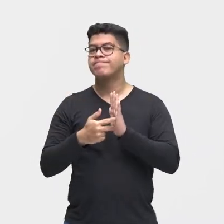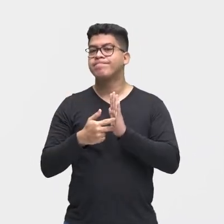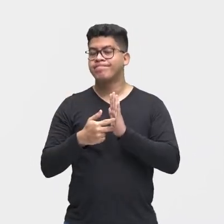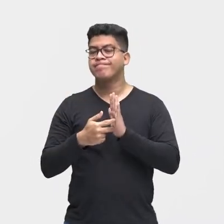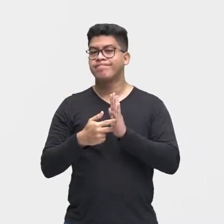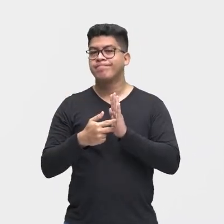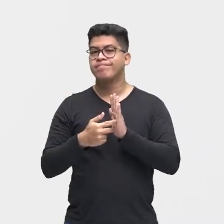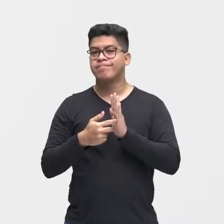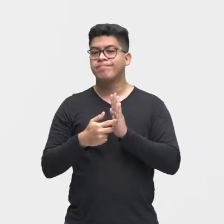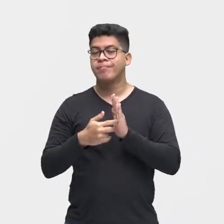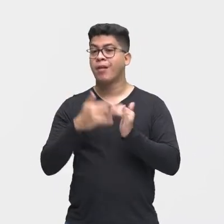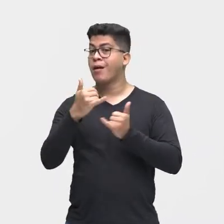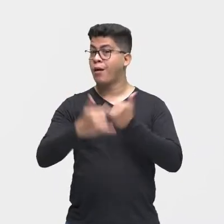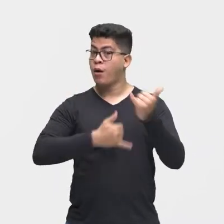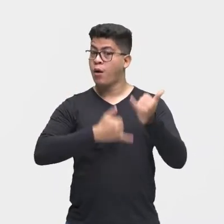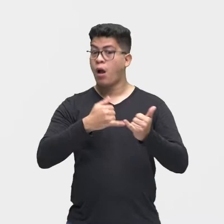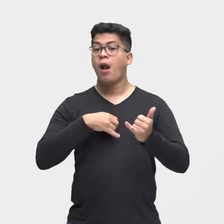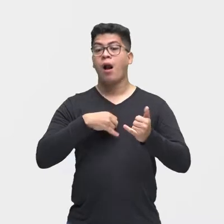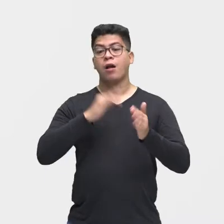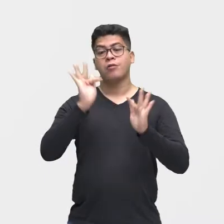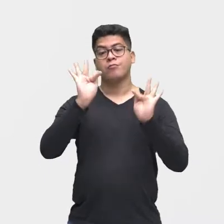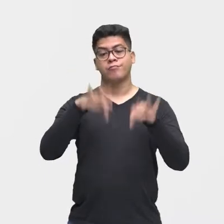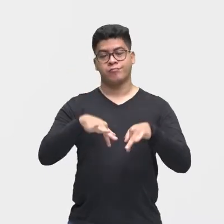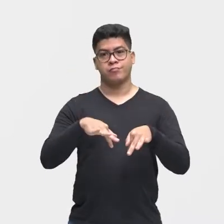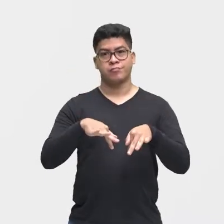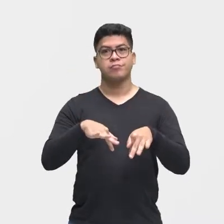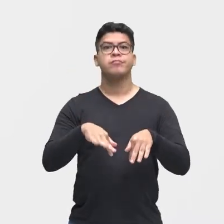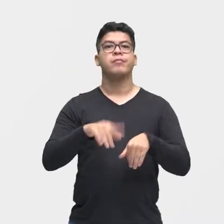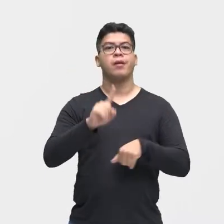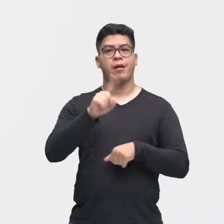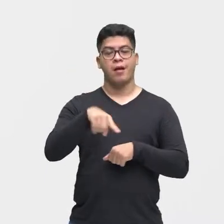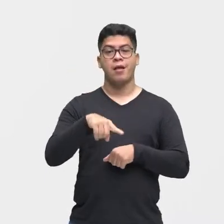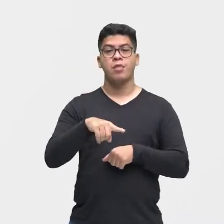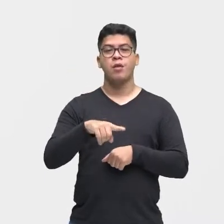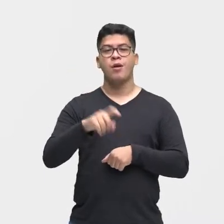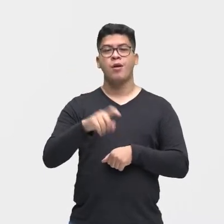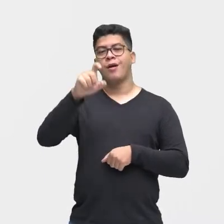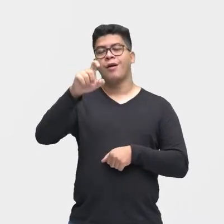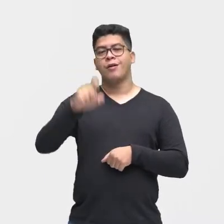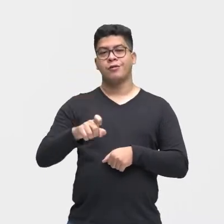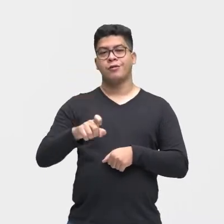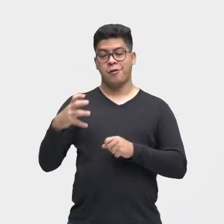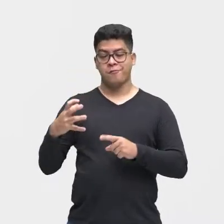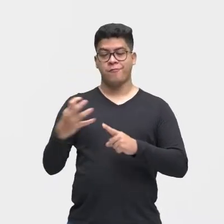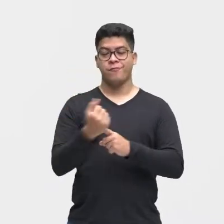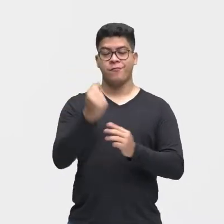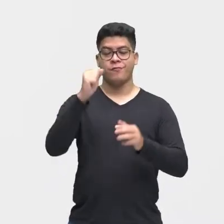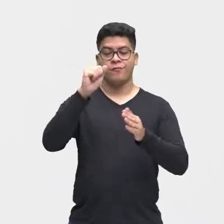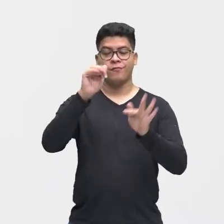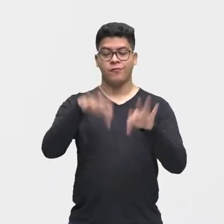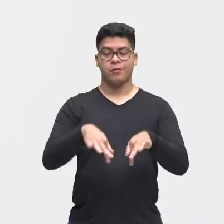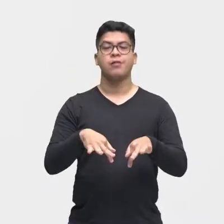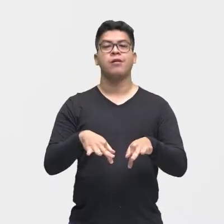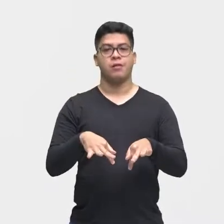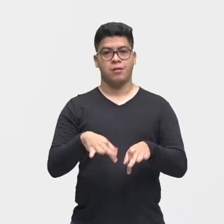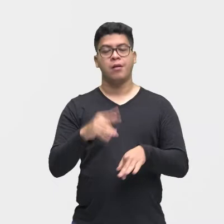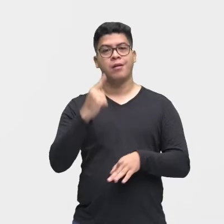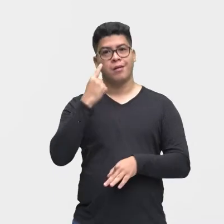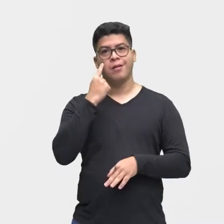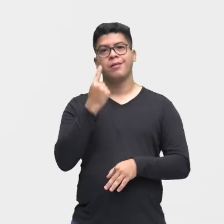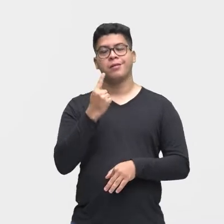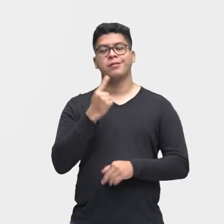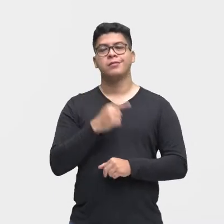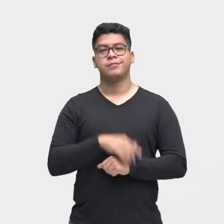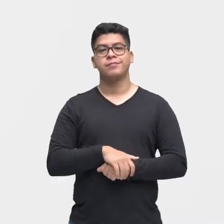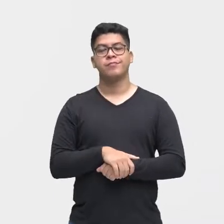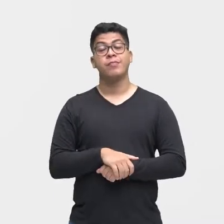tá bom e o melhor quando a gente captura né quando a gente tá xeque-mate no Rei adversário e não como é que eu posso tá então o rei